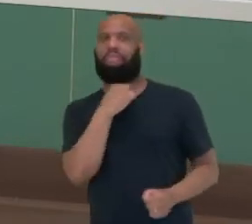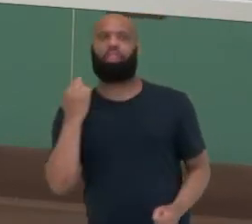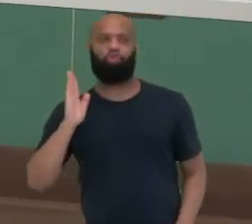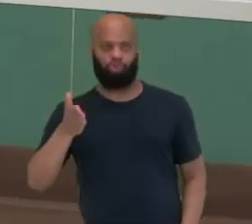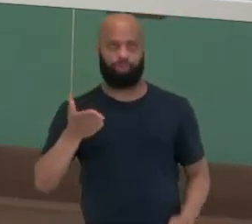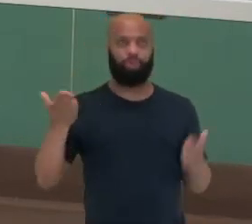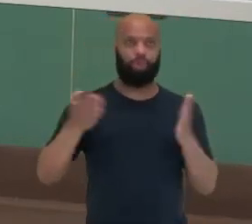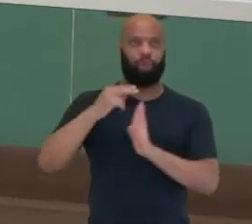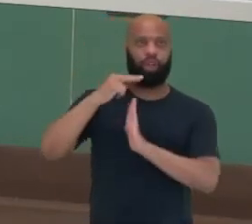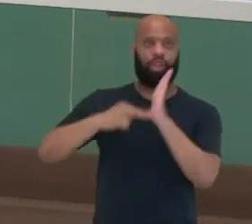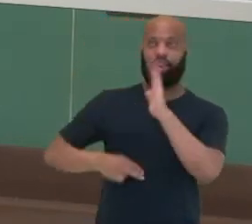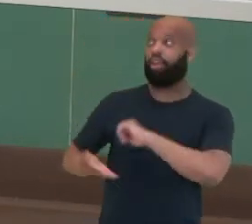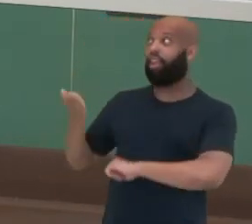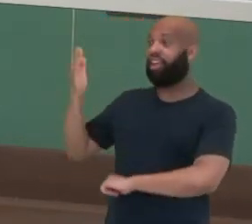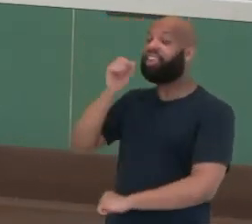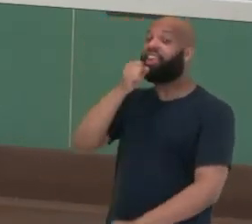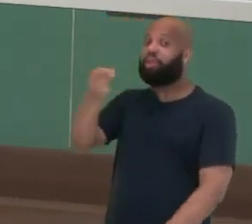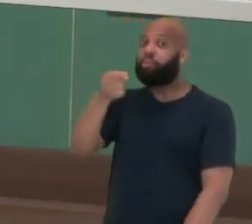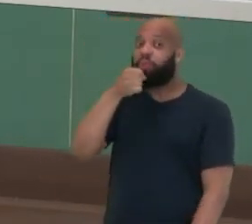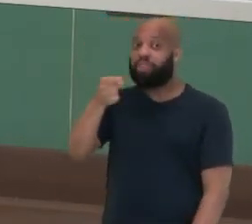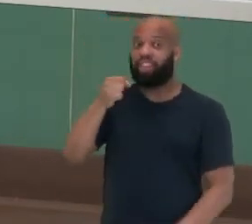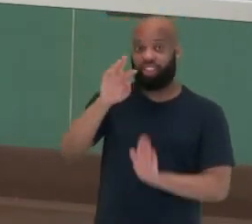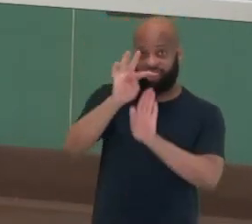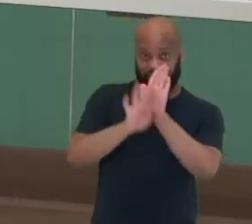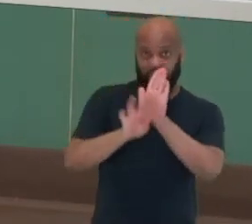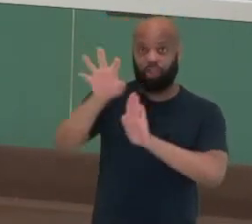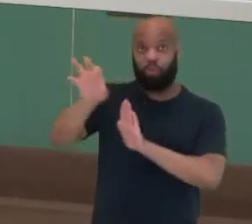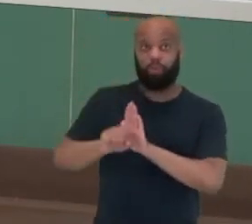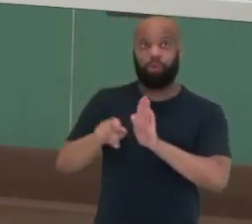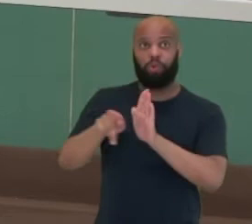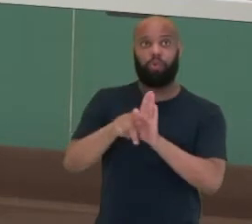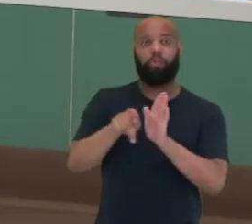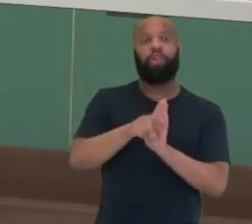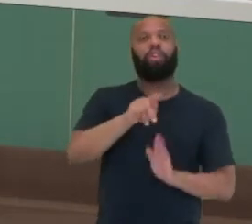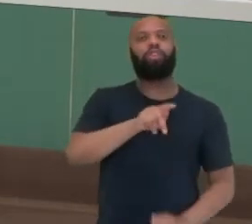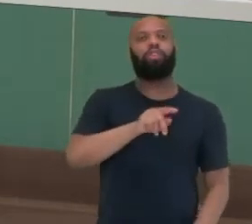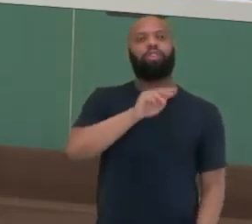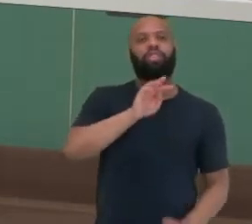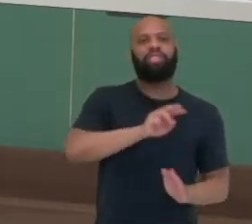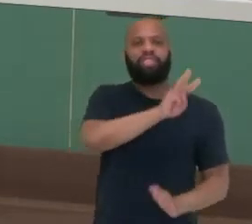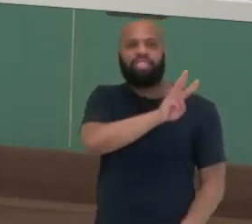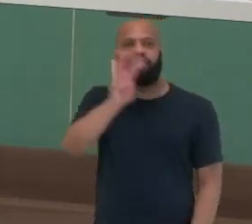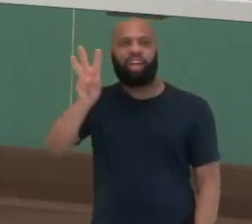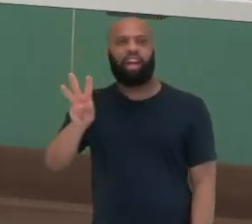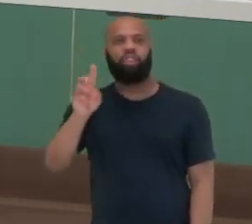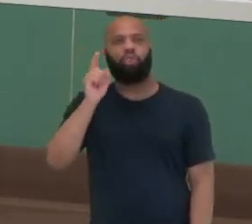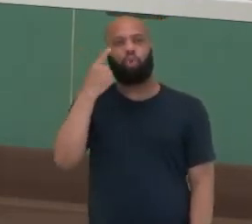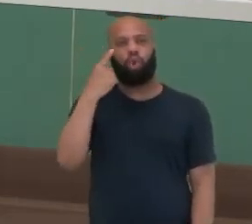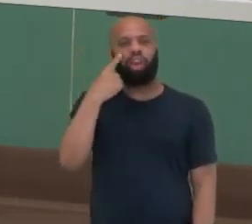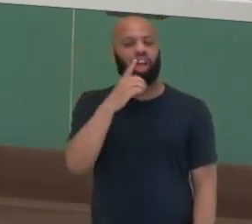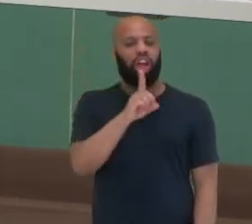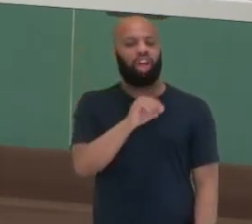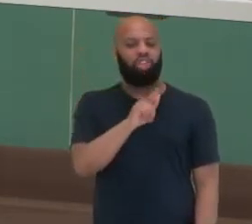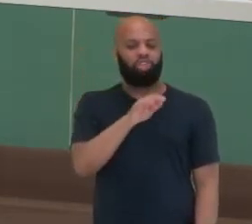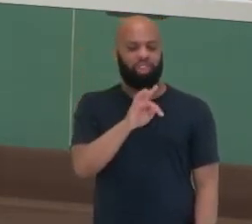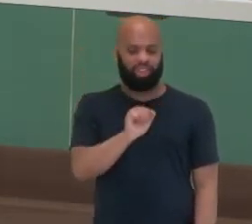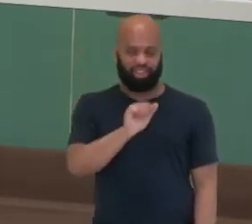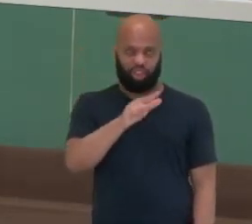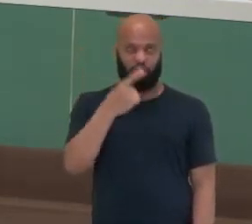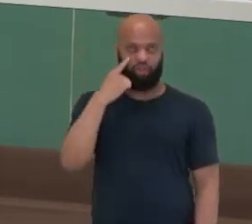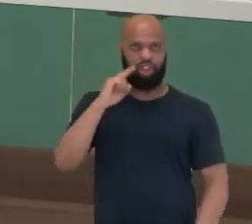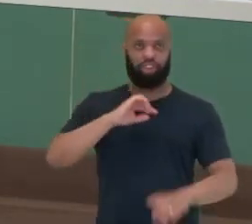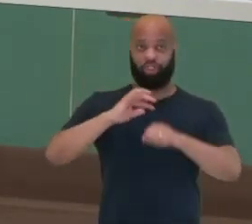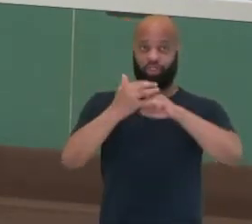fazer a leitura de uma reportagem? Foi extraída do site Olhar Digital e tem como título